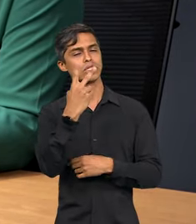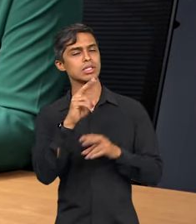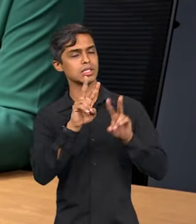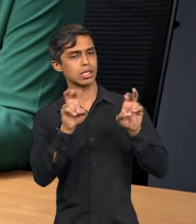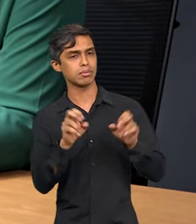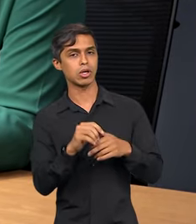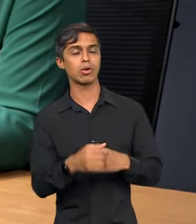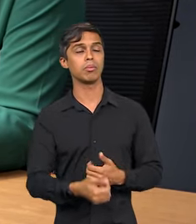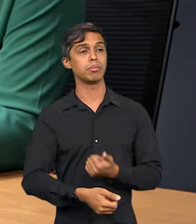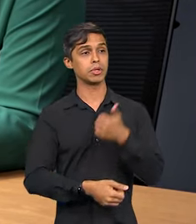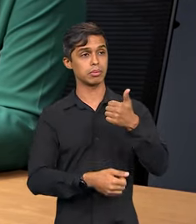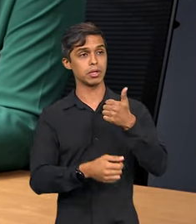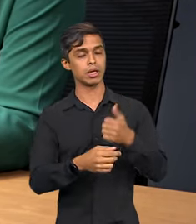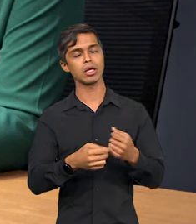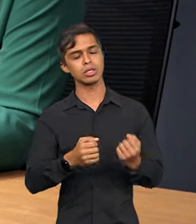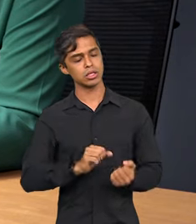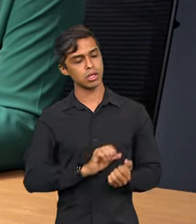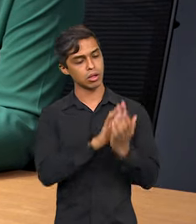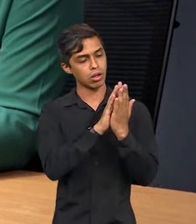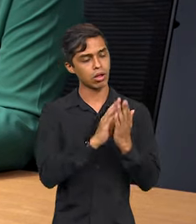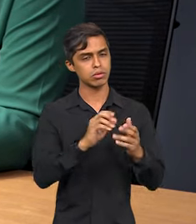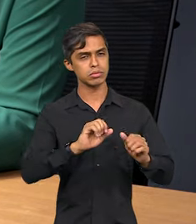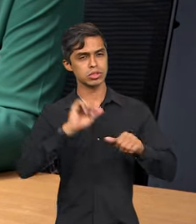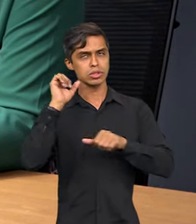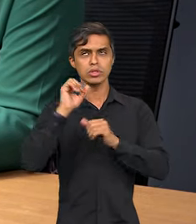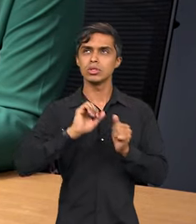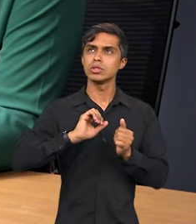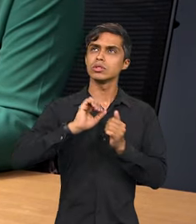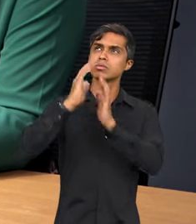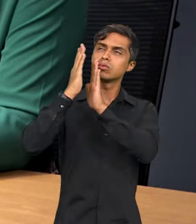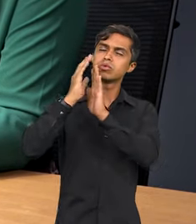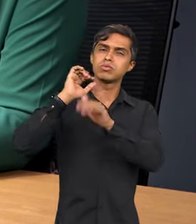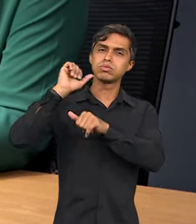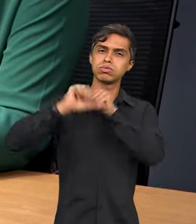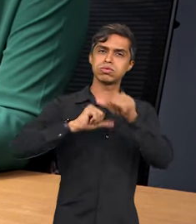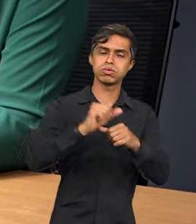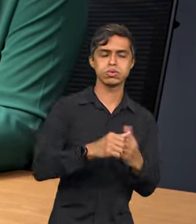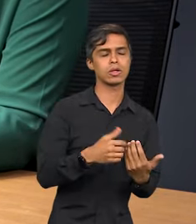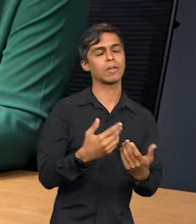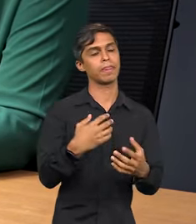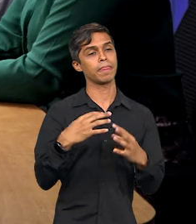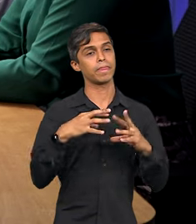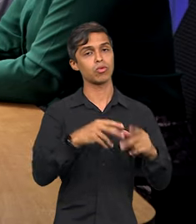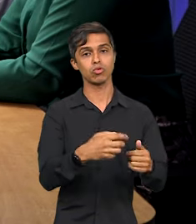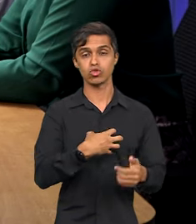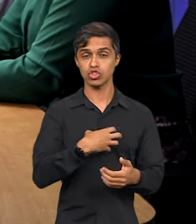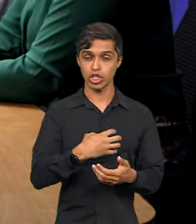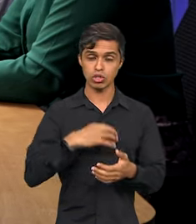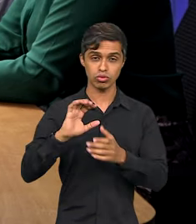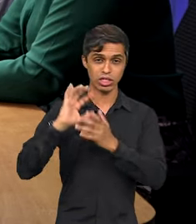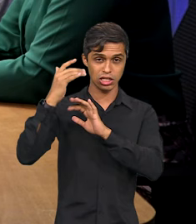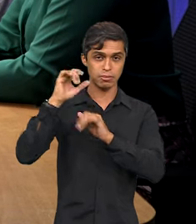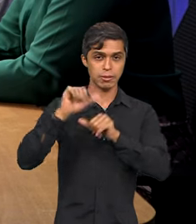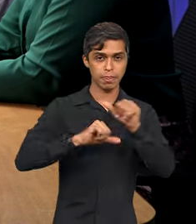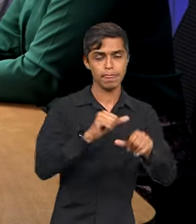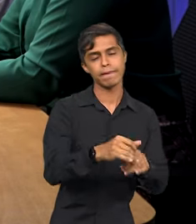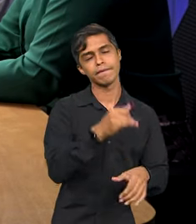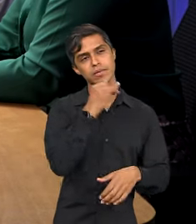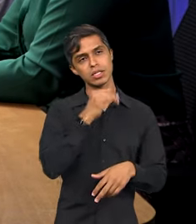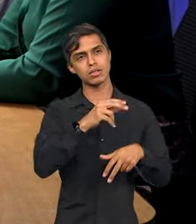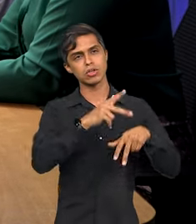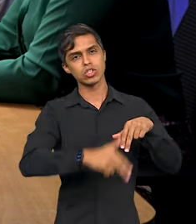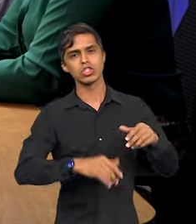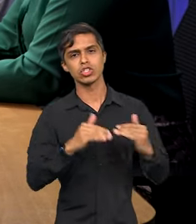o primeiro tema foi o combate às mudanças climáticas por meio de uma transição energética Justa e sustentável então entra o recorte de Equidade